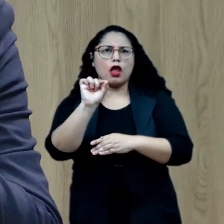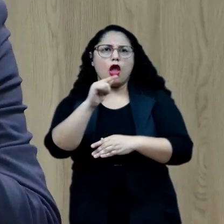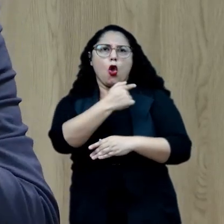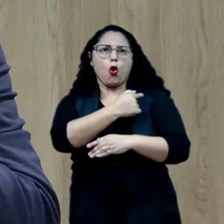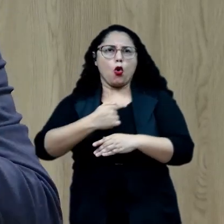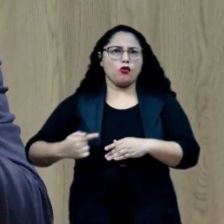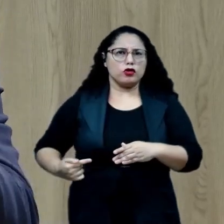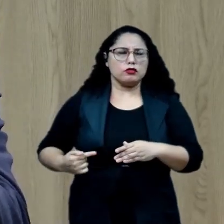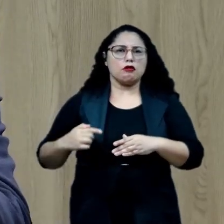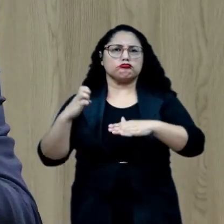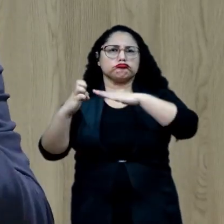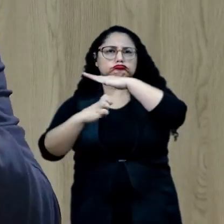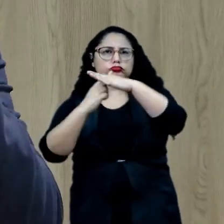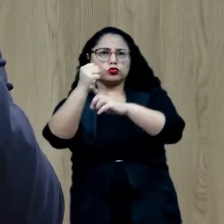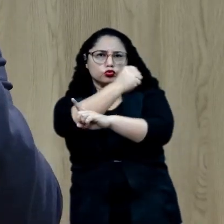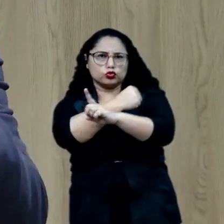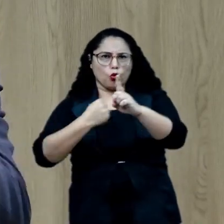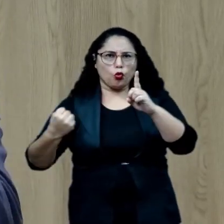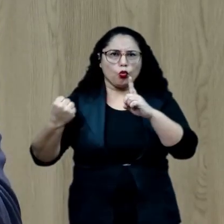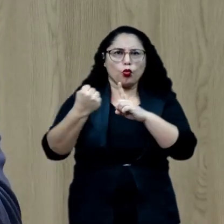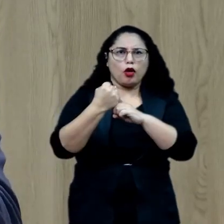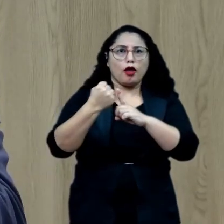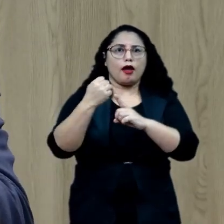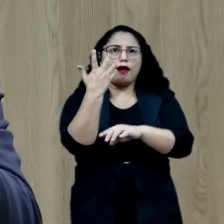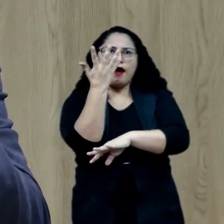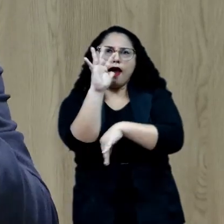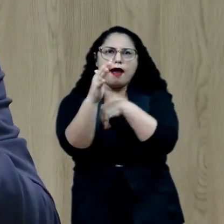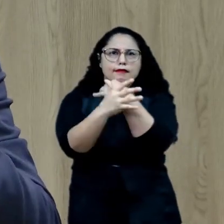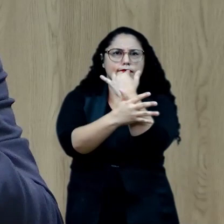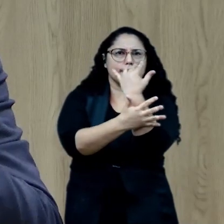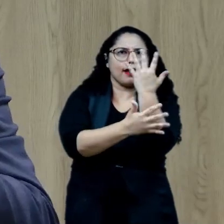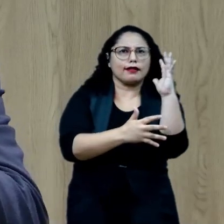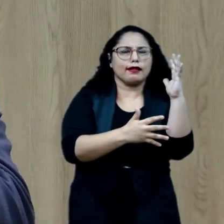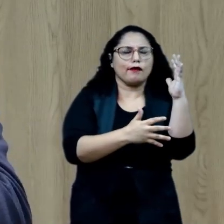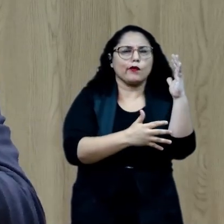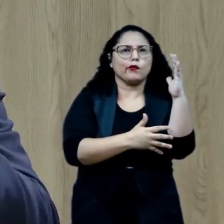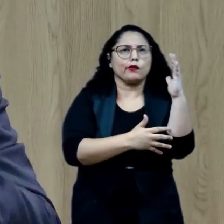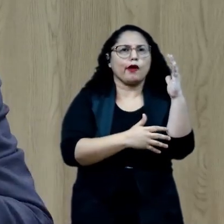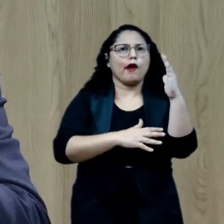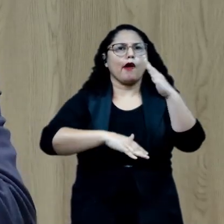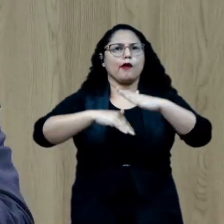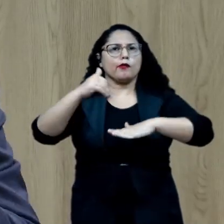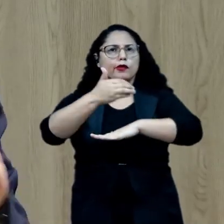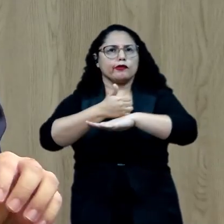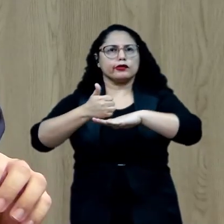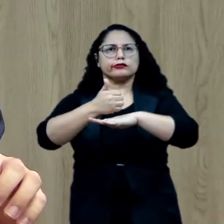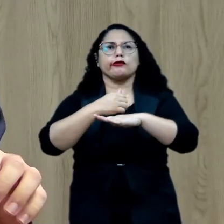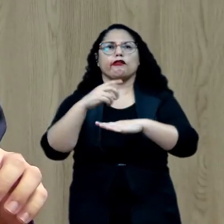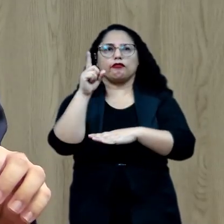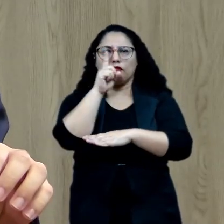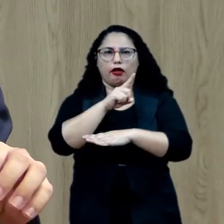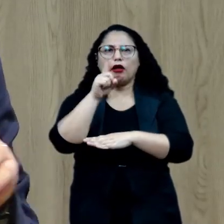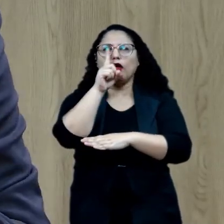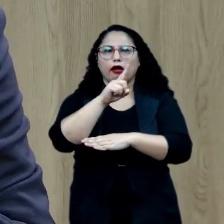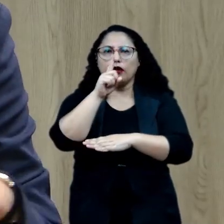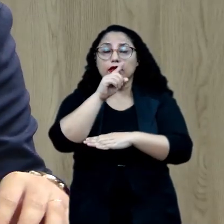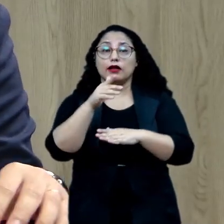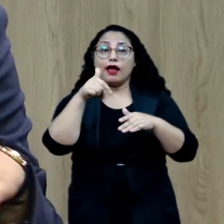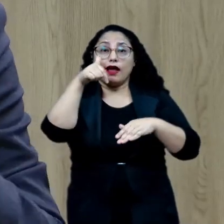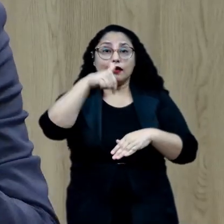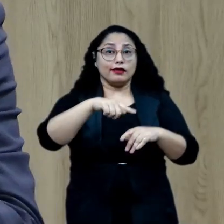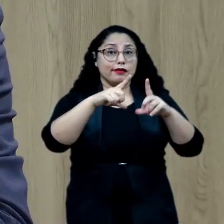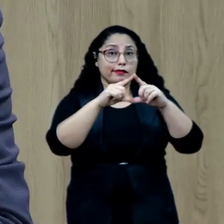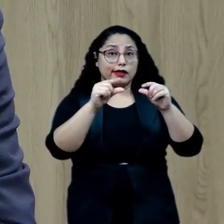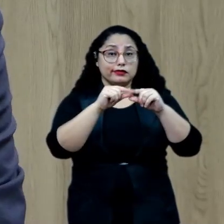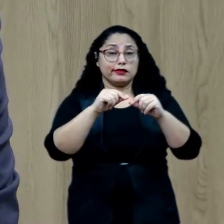governança corporativa, social, ambiental, é um profissional desfalcado. Já em Brasília,